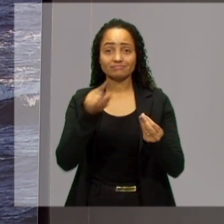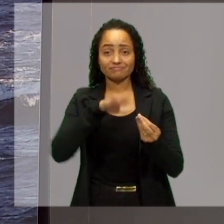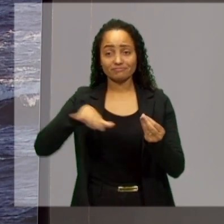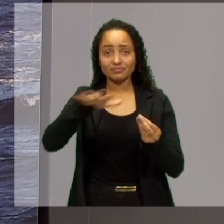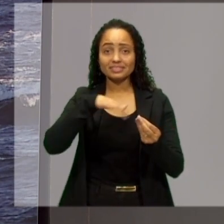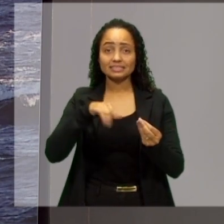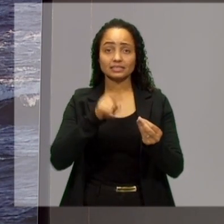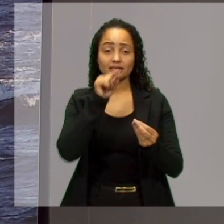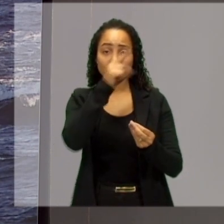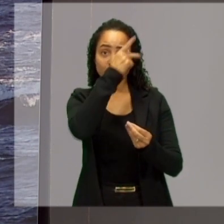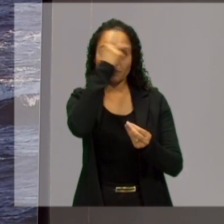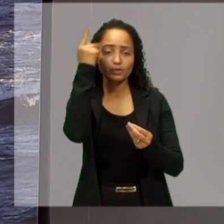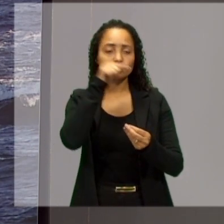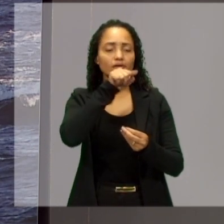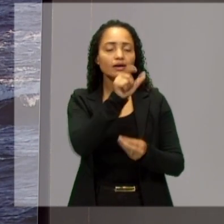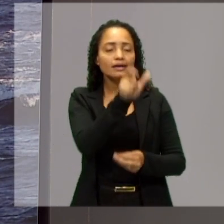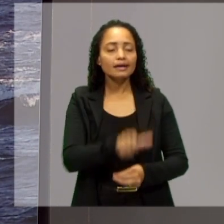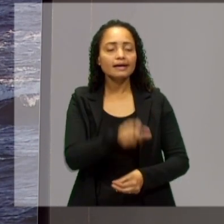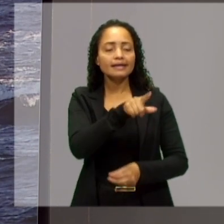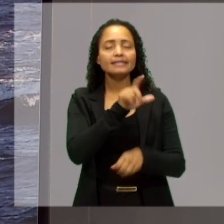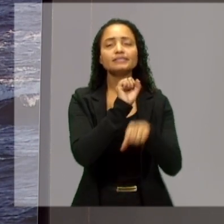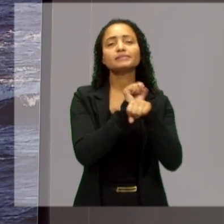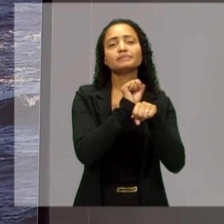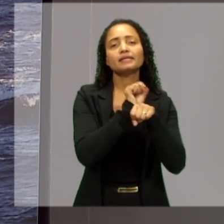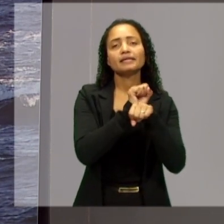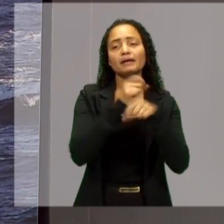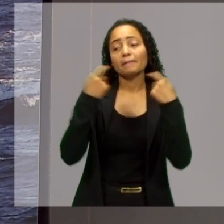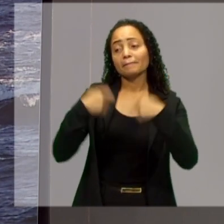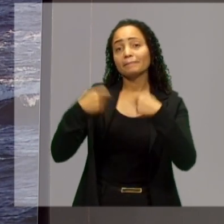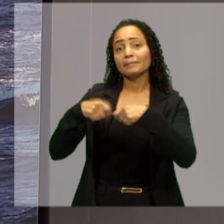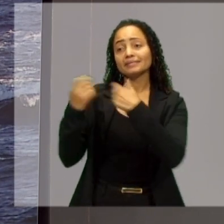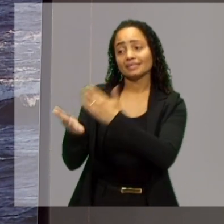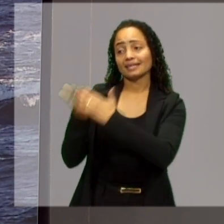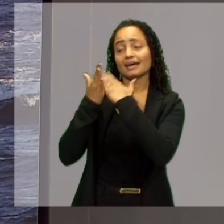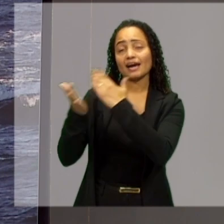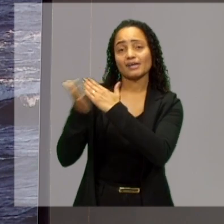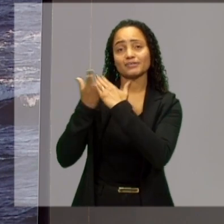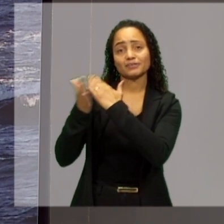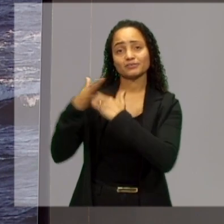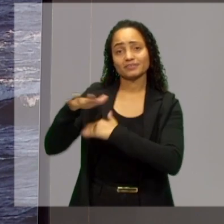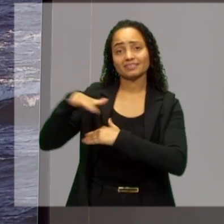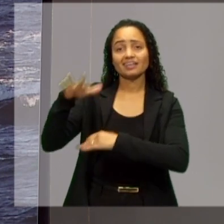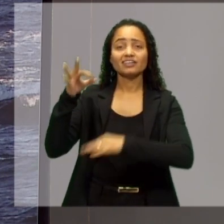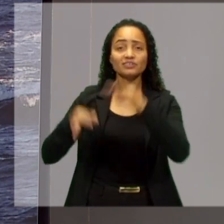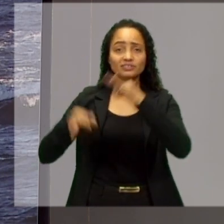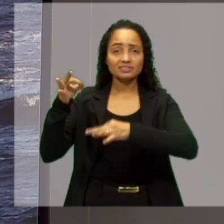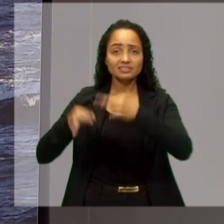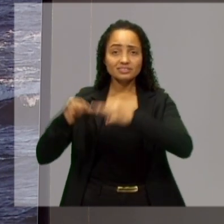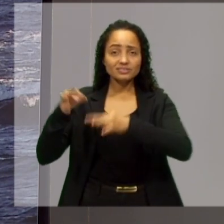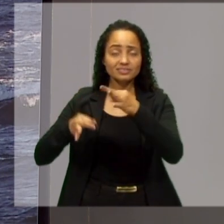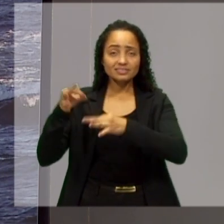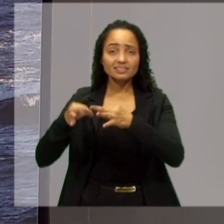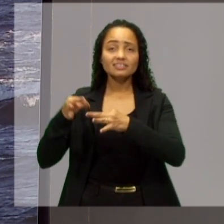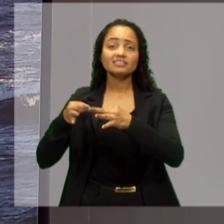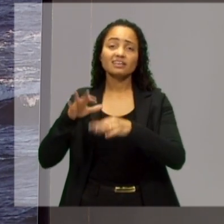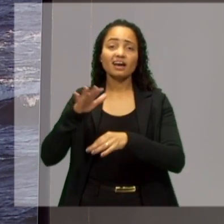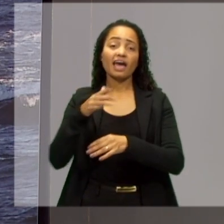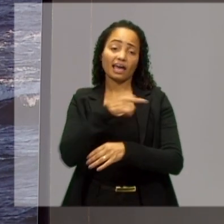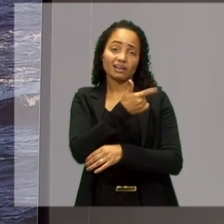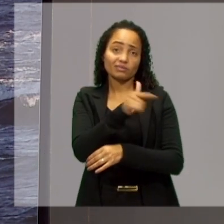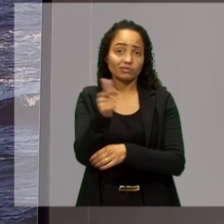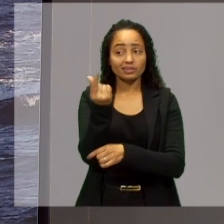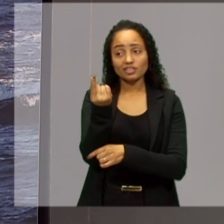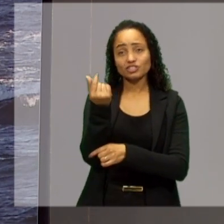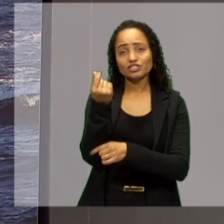numa situação precisando do recurso da justiça, às vezes ela não, como ela está ali, ela não tem dinheiro